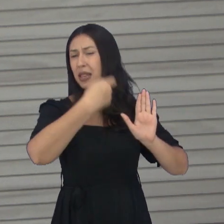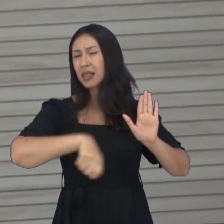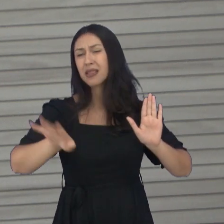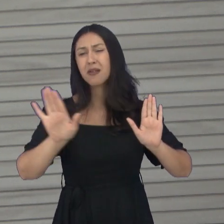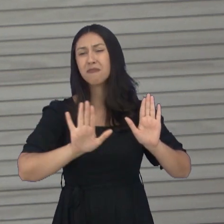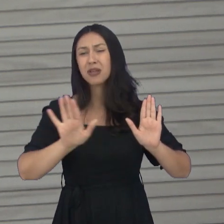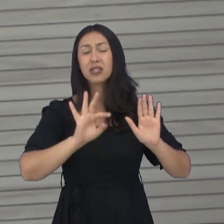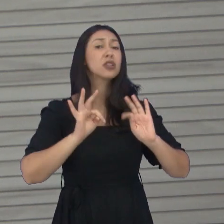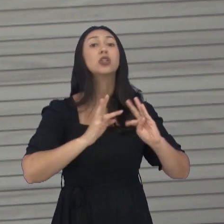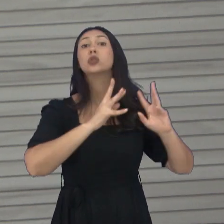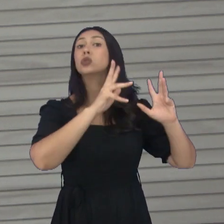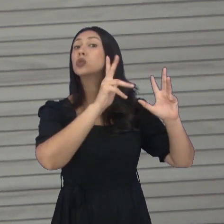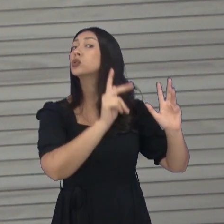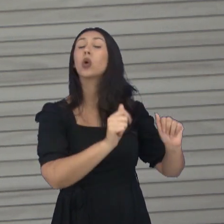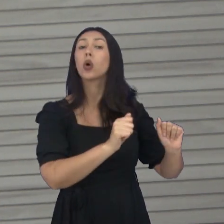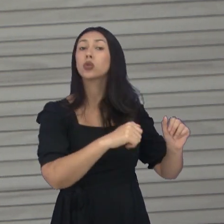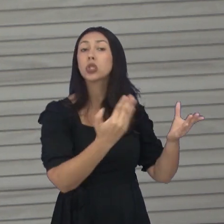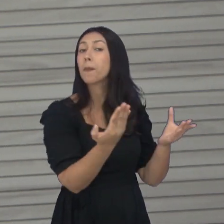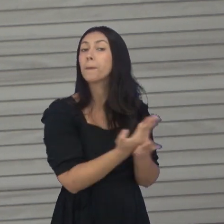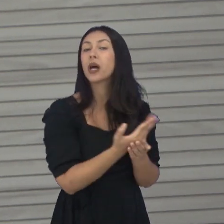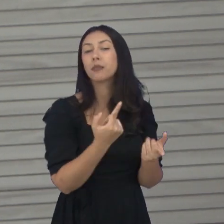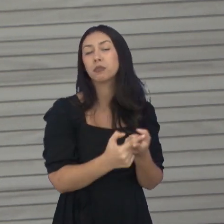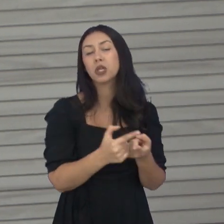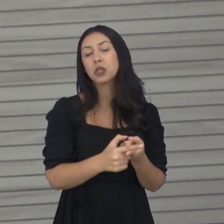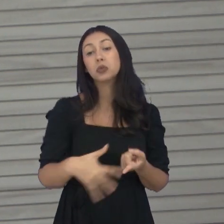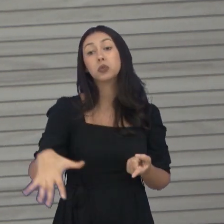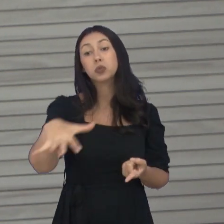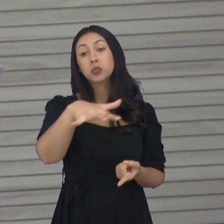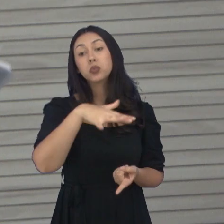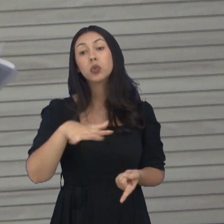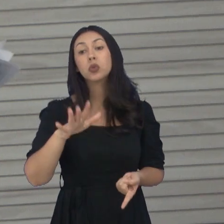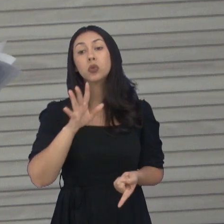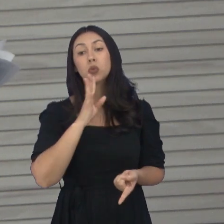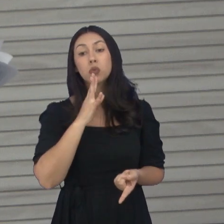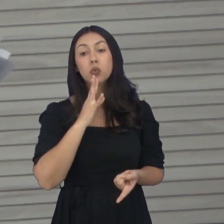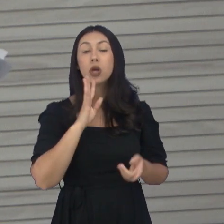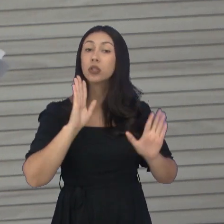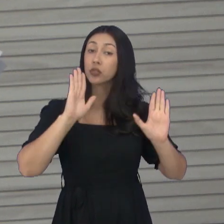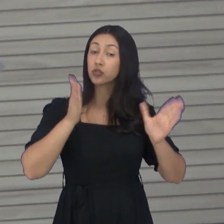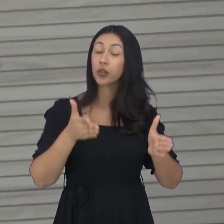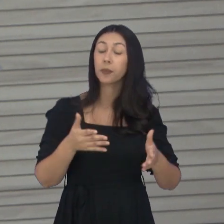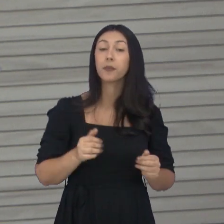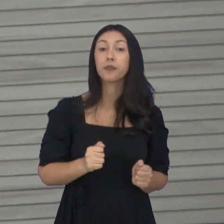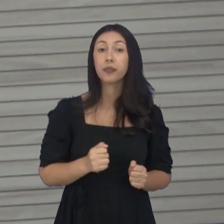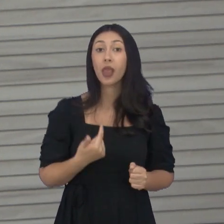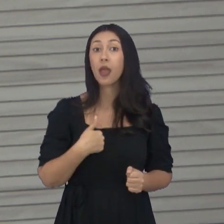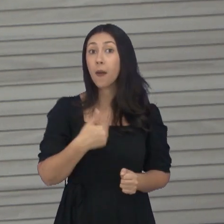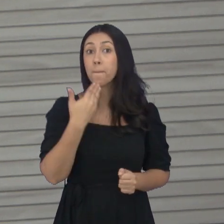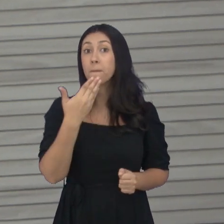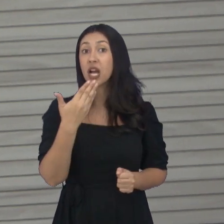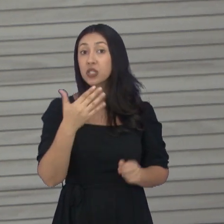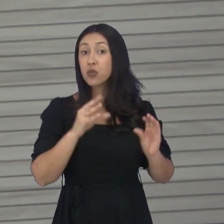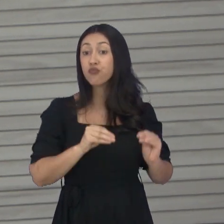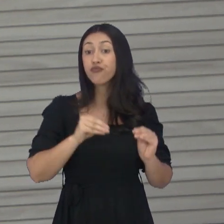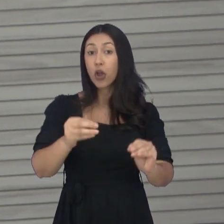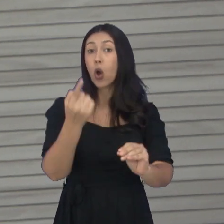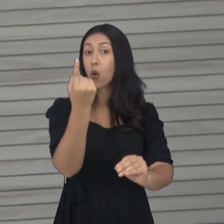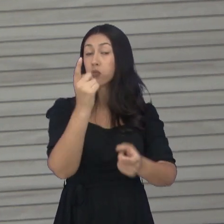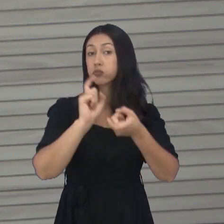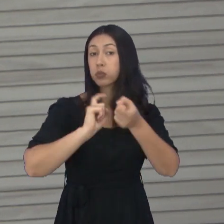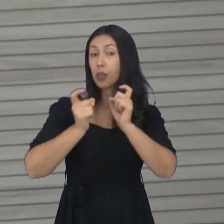da pauta por serem de conhecimento de todos os vereadores. Solicito o adiamento por uma